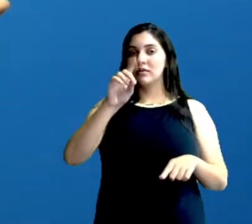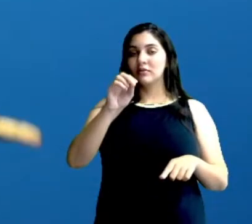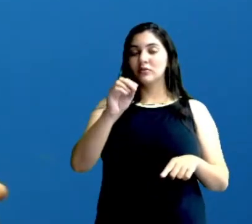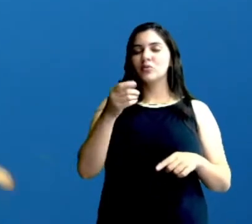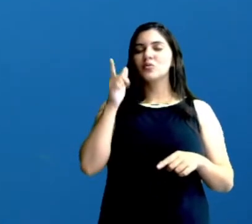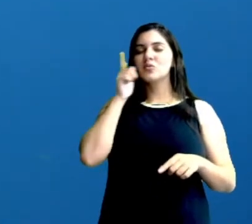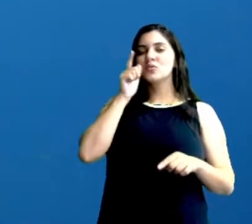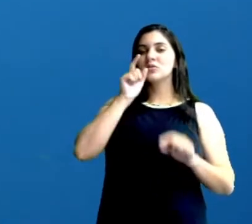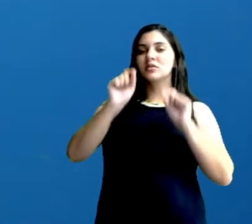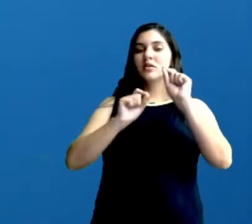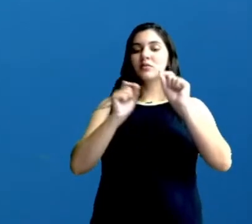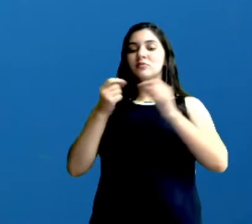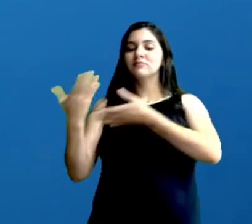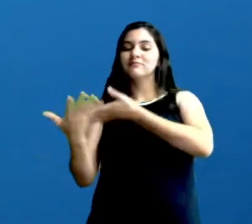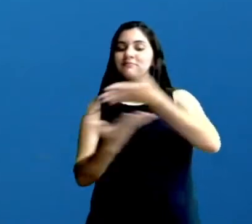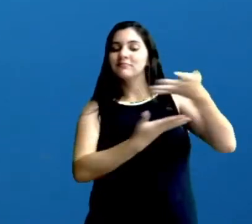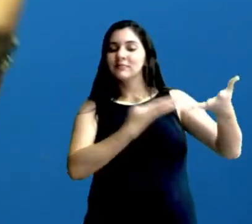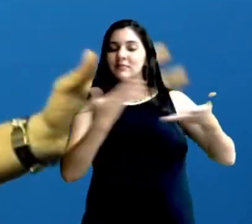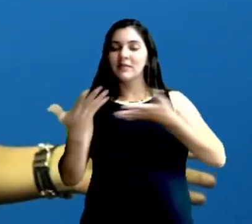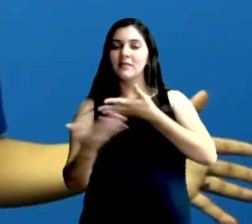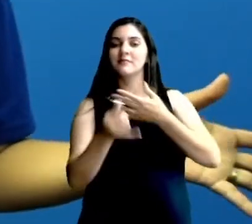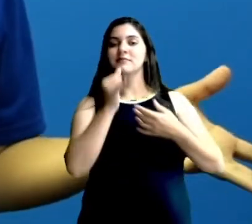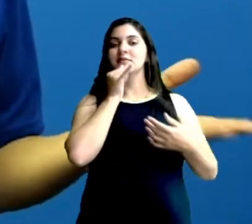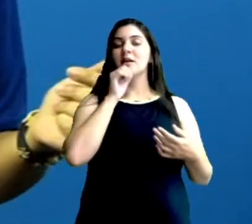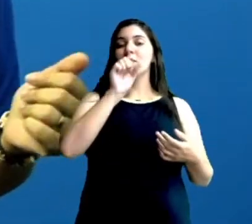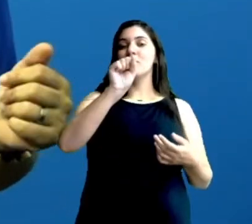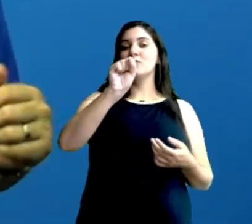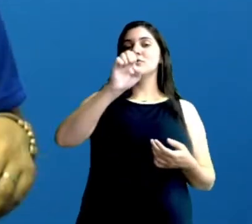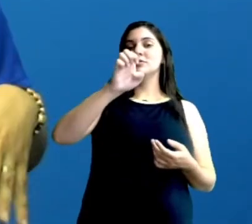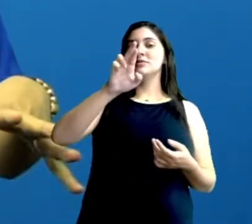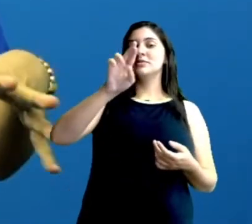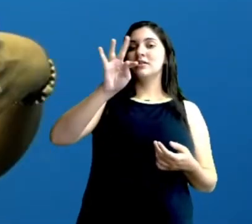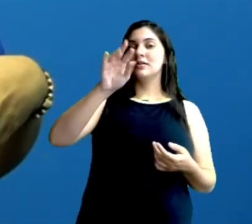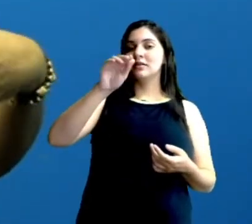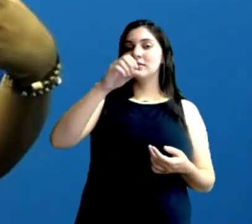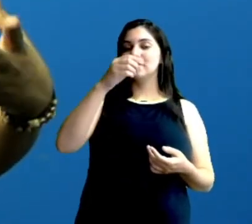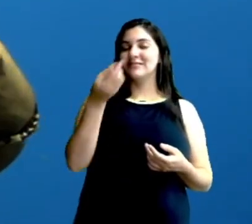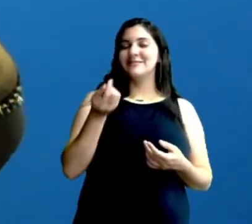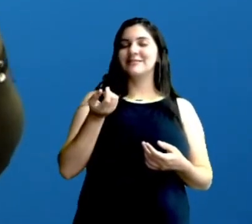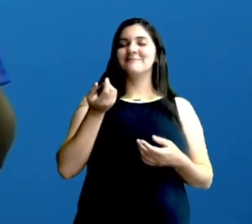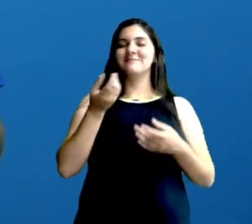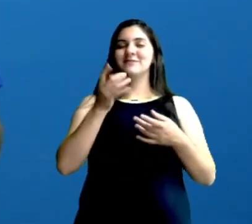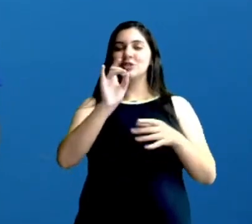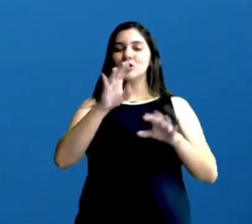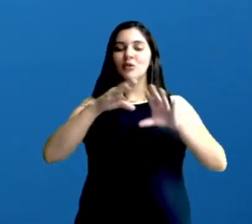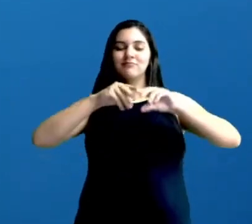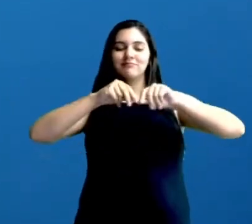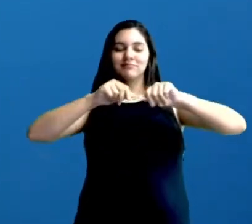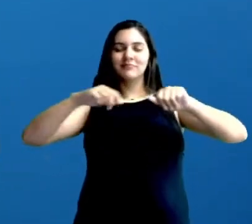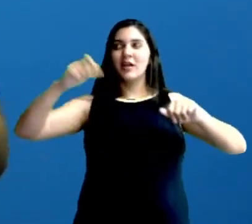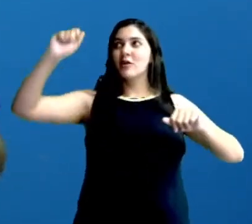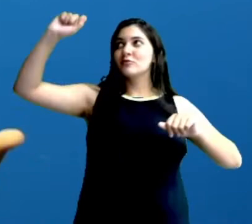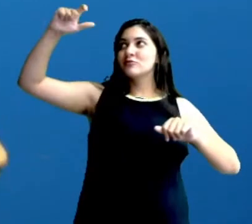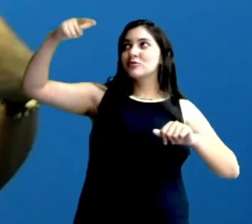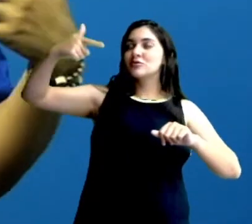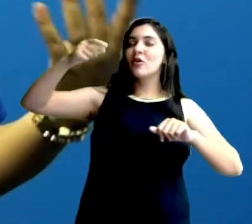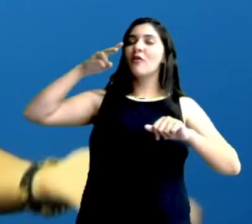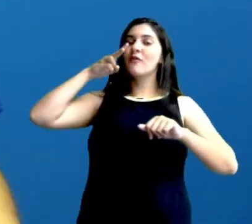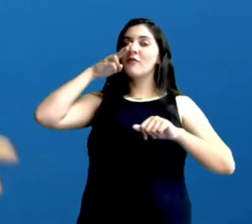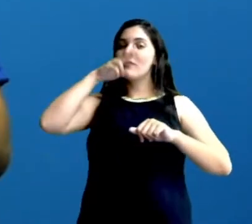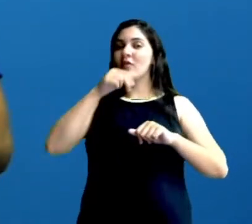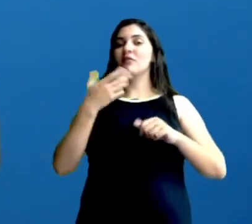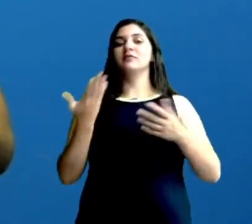a relação com o sertão, né, as áreas mais secas, né? Que aí nós temos uma paisagem também que é muito predominante, a seca,